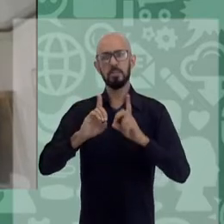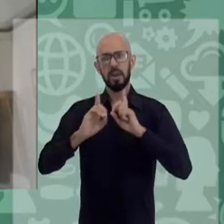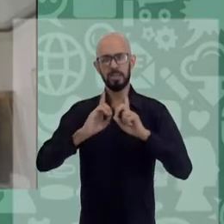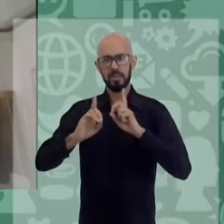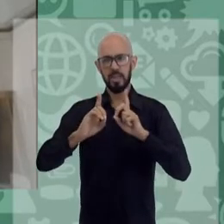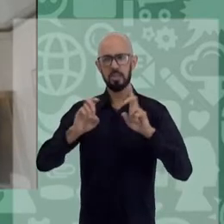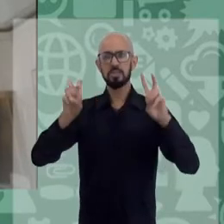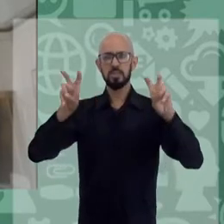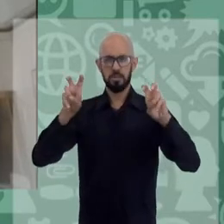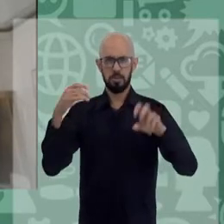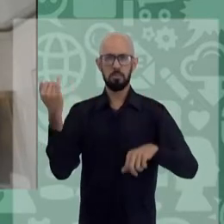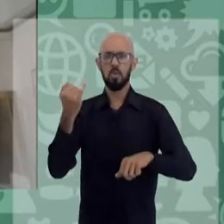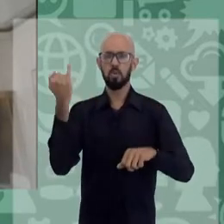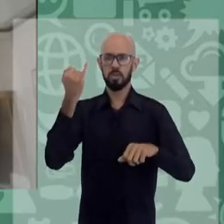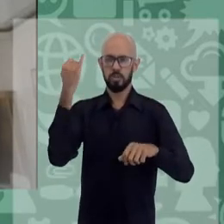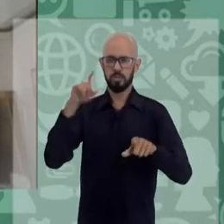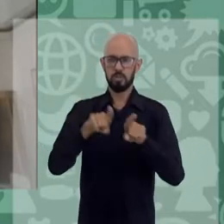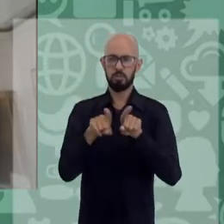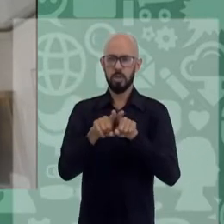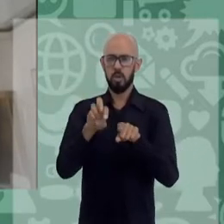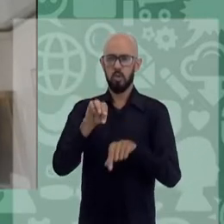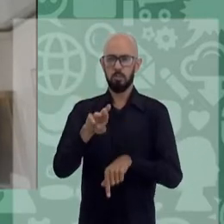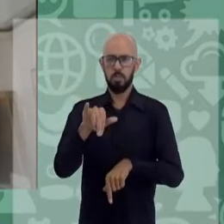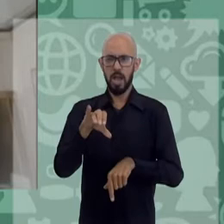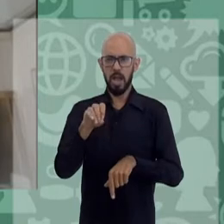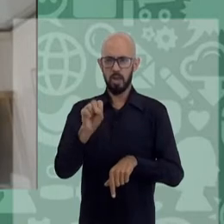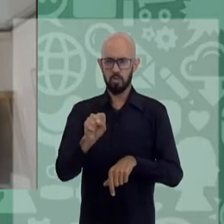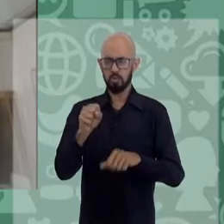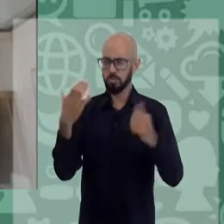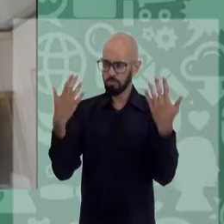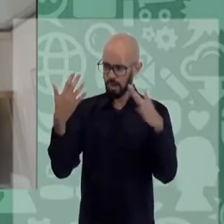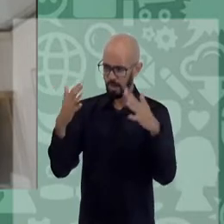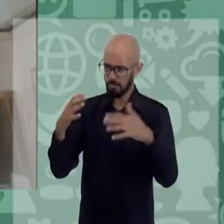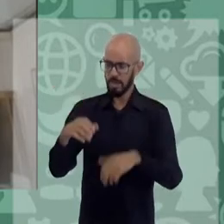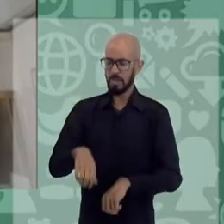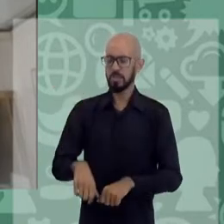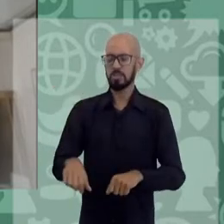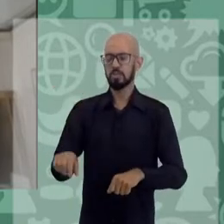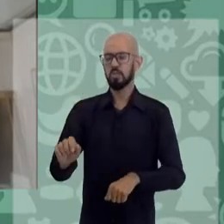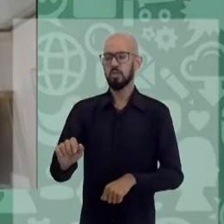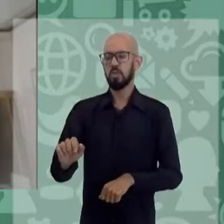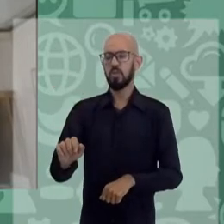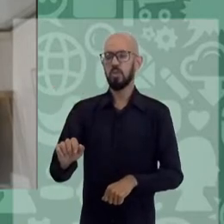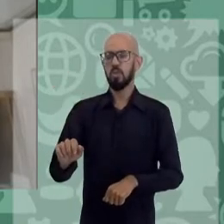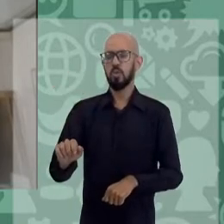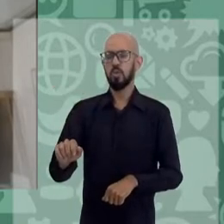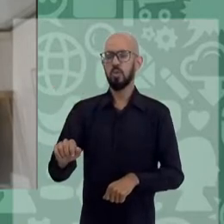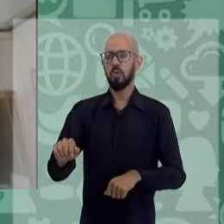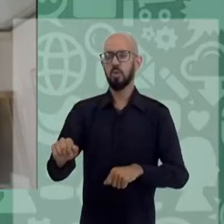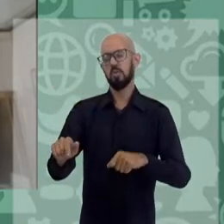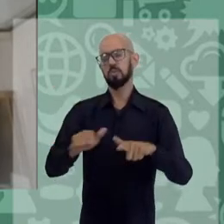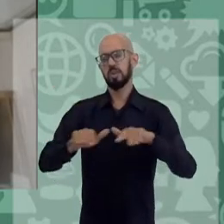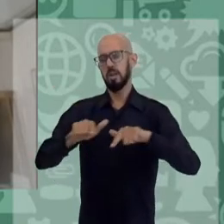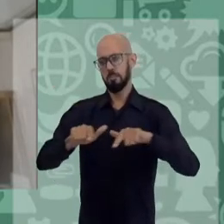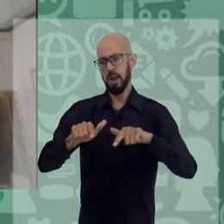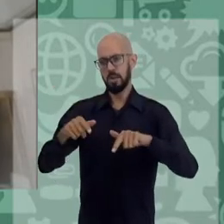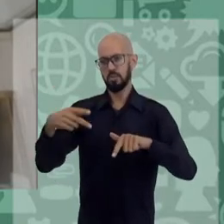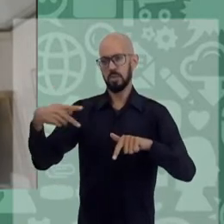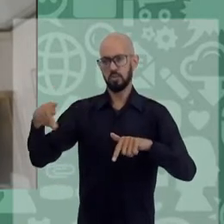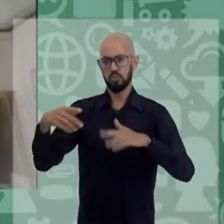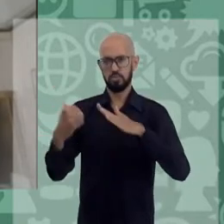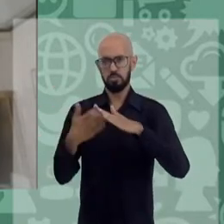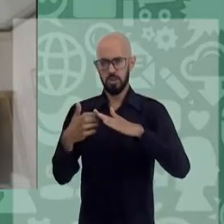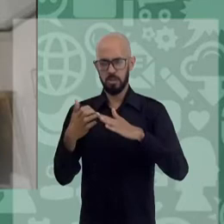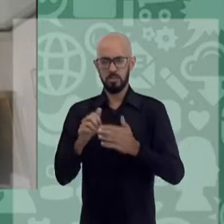tema com você e com o Márcio aí, parabéns pelo trabalho que faz aí na Fundação Tito Setúbal, né, muito importante com essa garotada